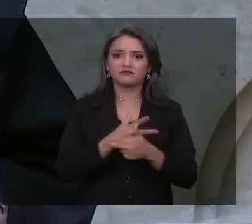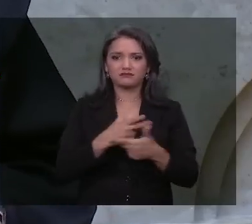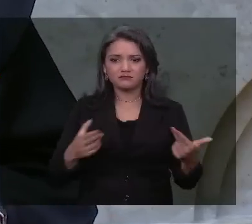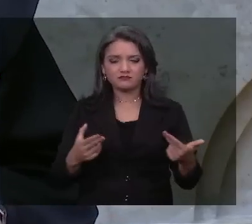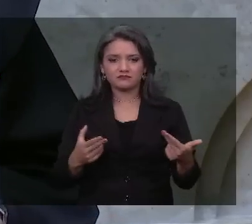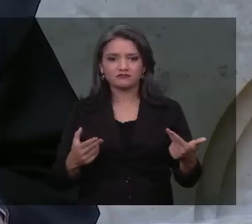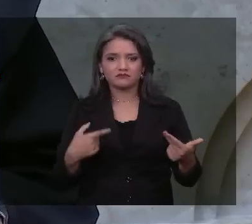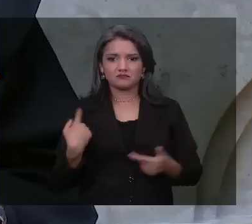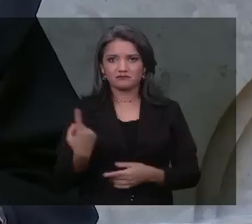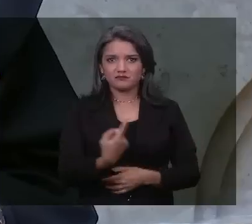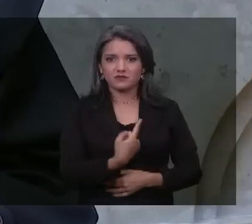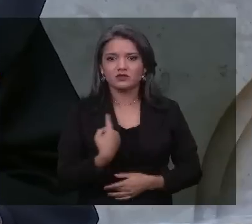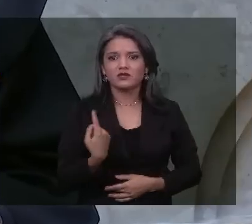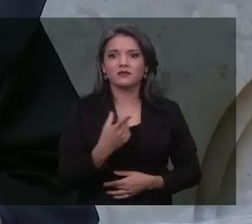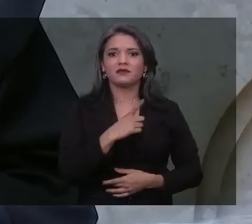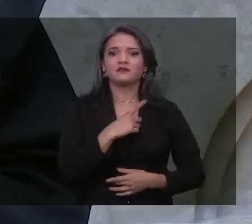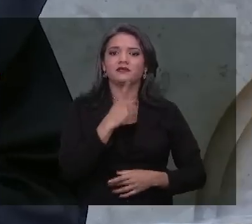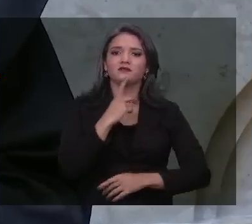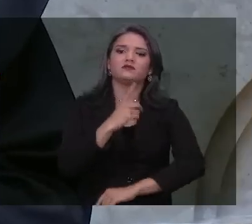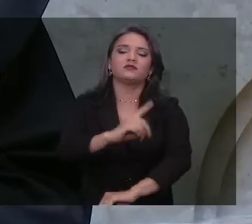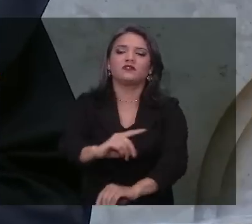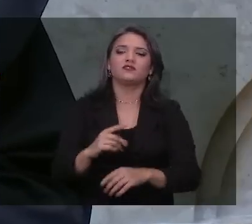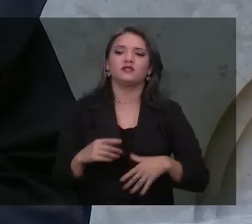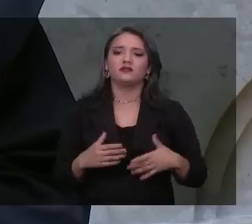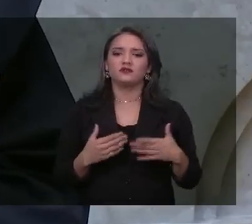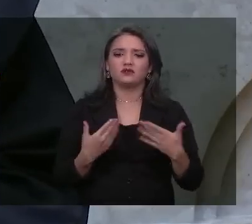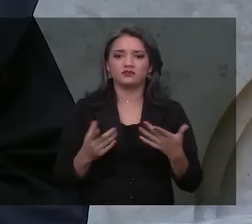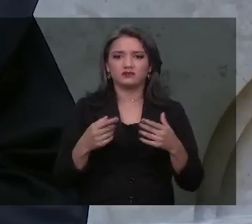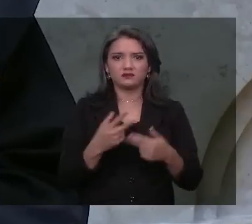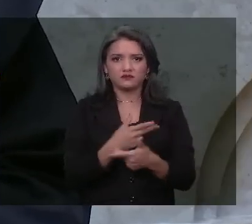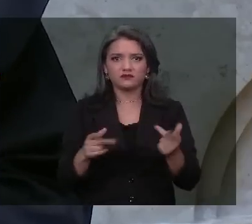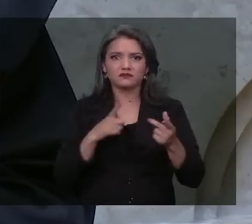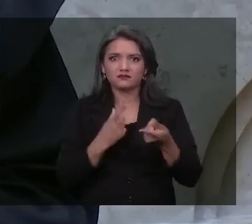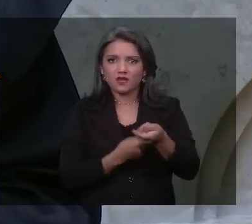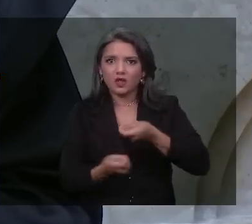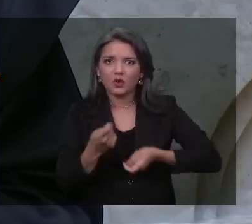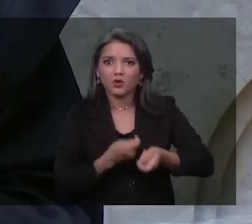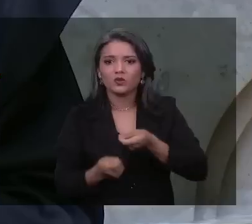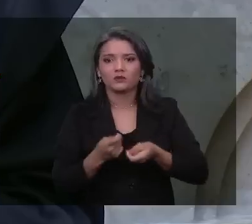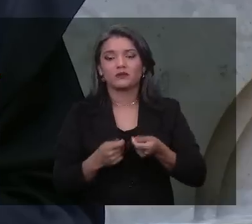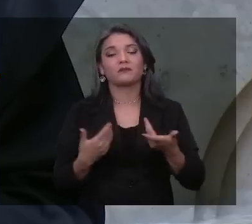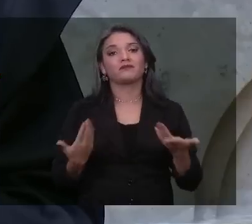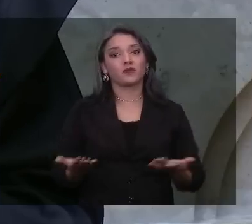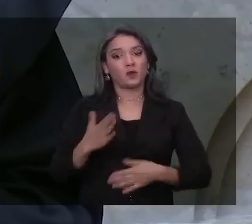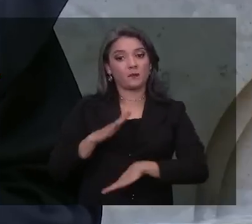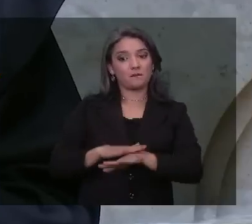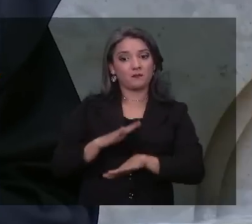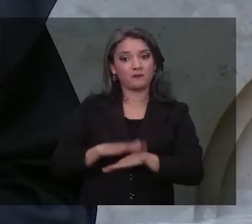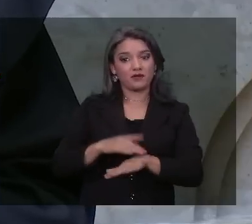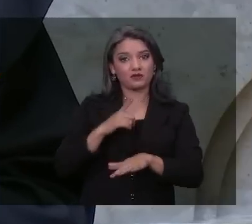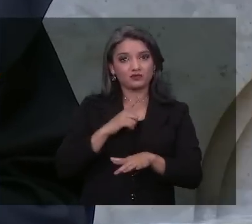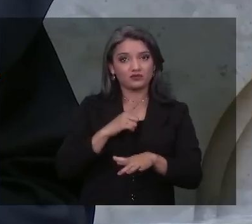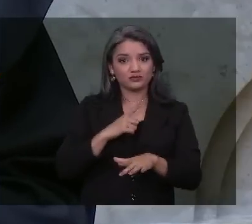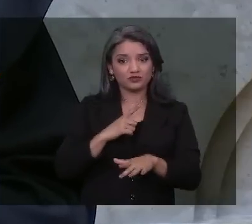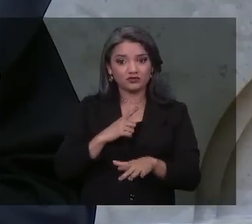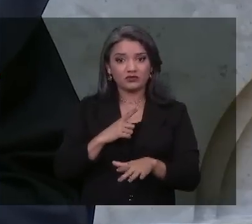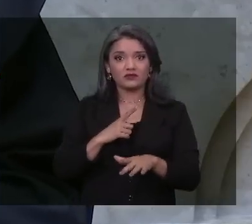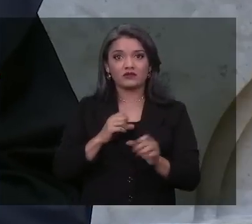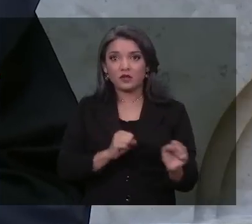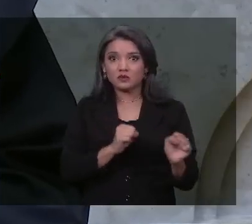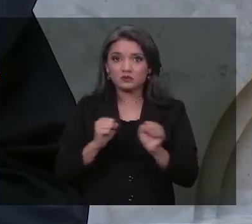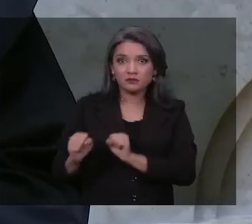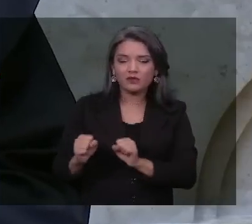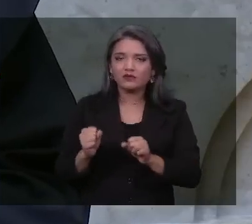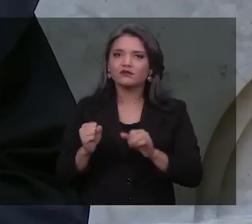produtos e para atrair os investimentos necessários para gerar a economia. Esta é a hora da harmonia entre os poderes,